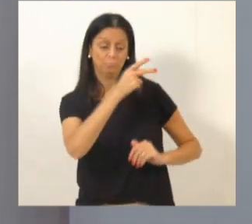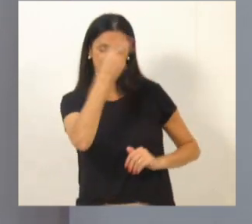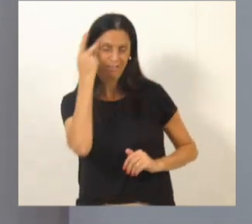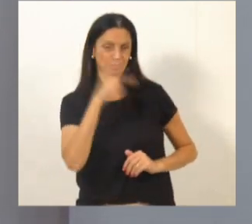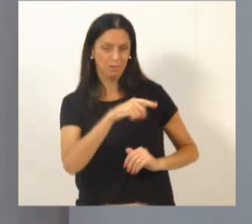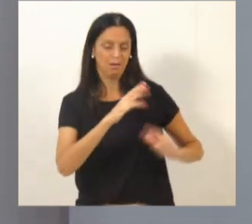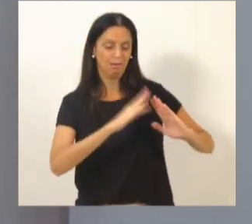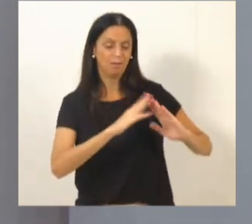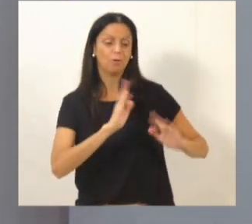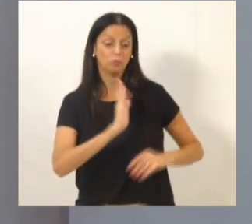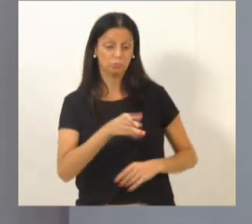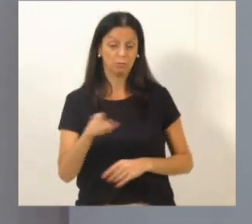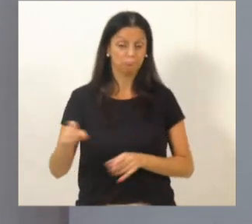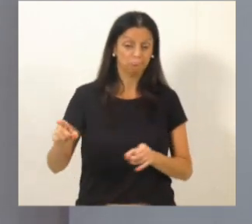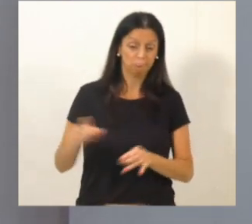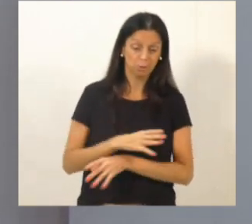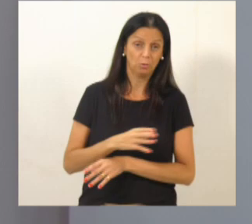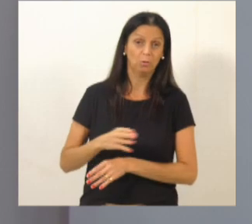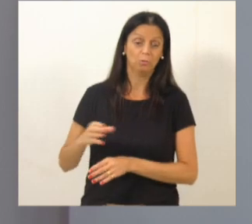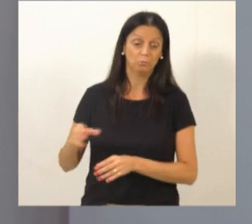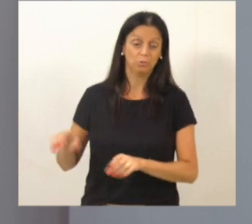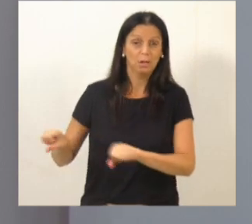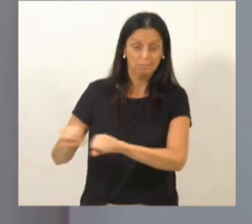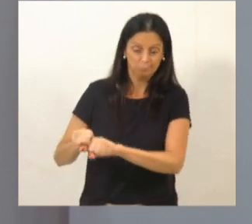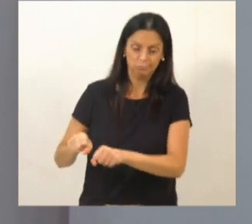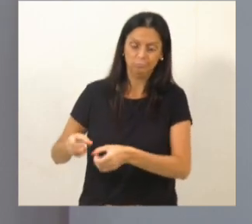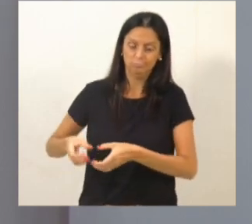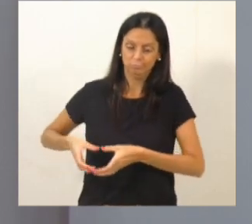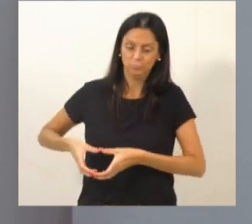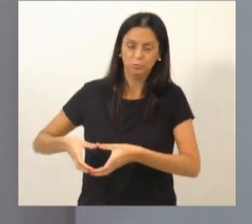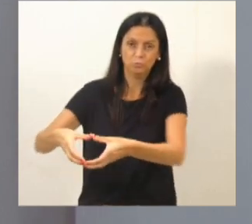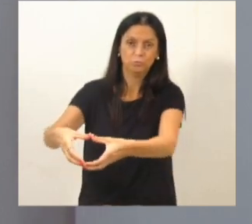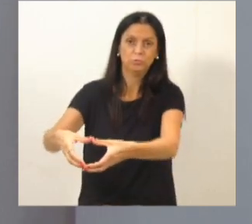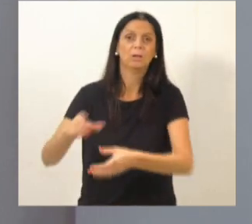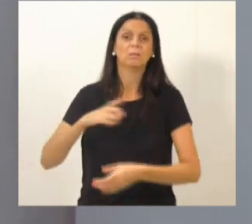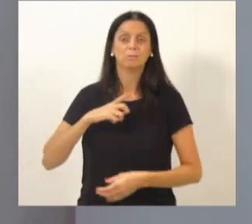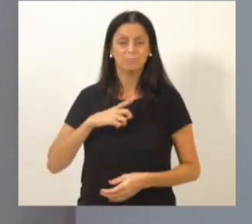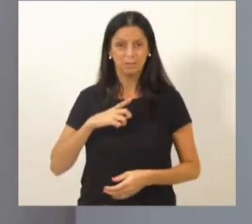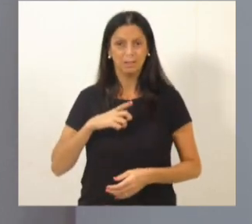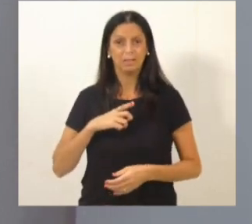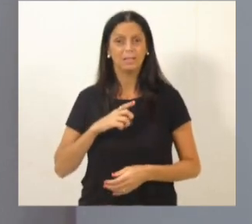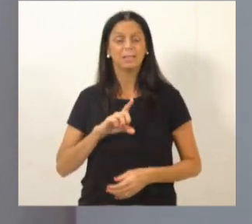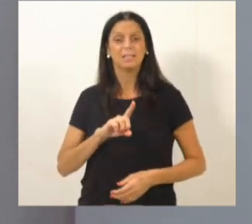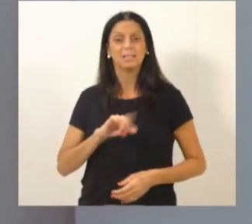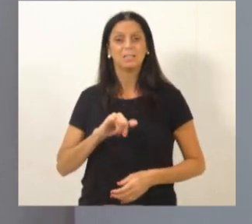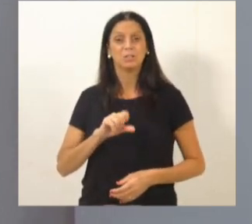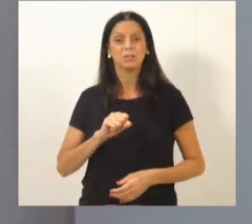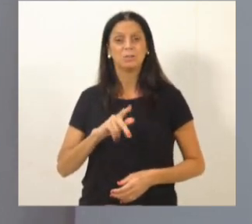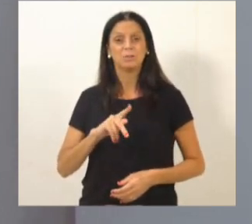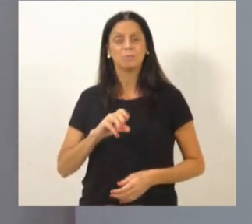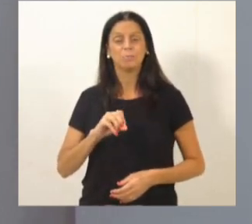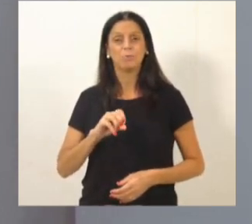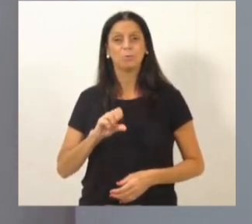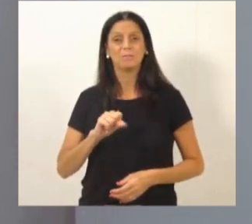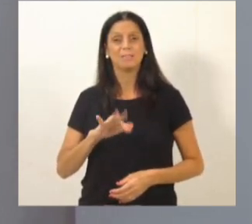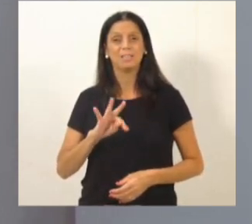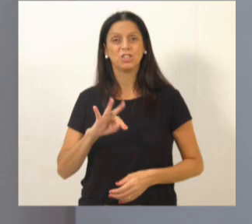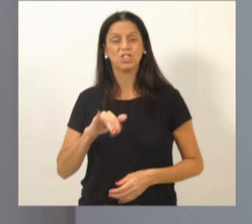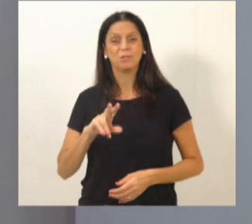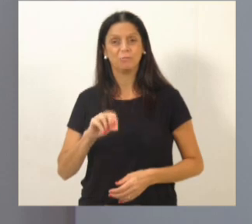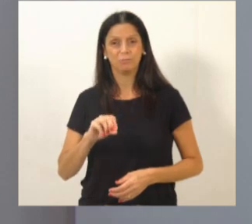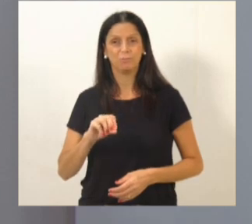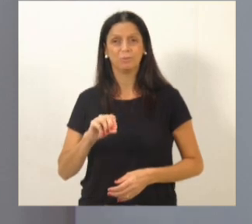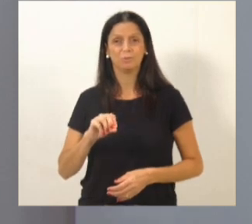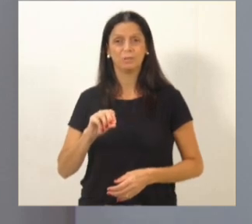ligação está lá pronta, existe um dispositivo, uma peça chamada TIL, que é Terminal de Inspeção e Limpeza, que está lá parado